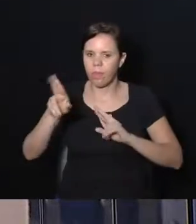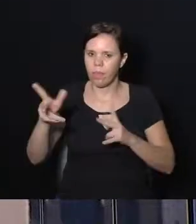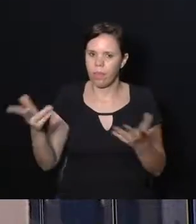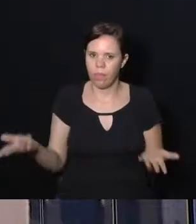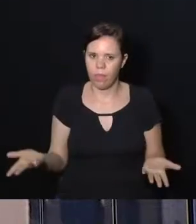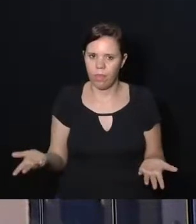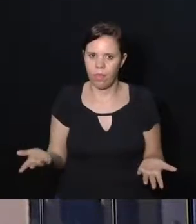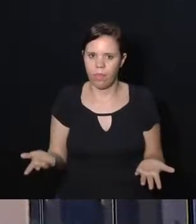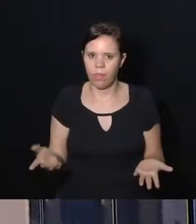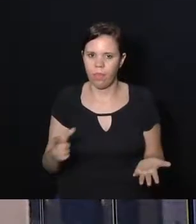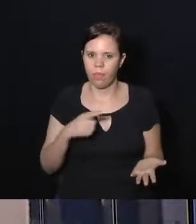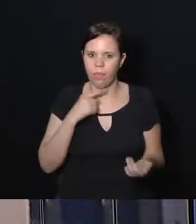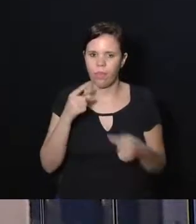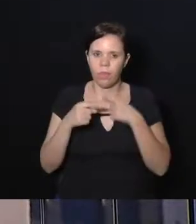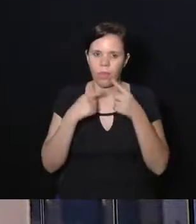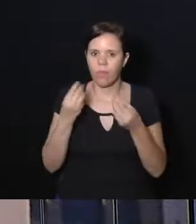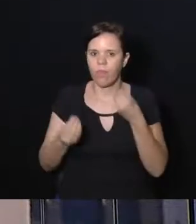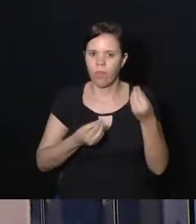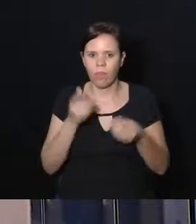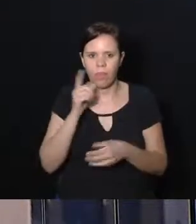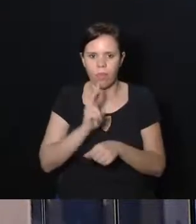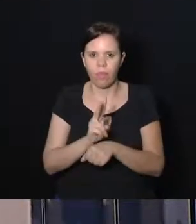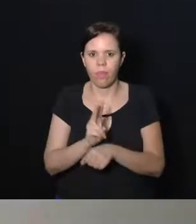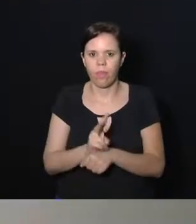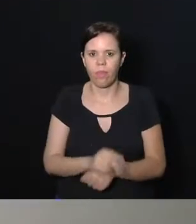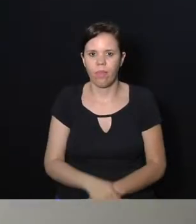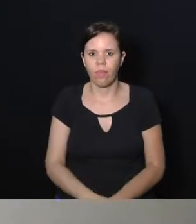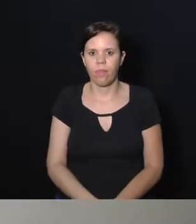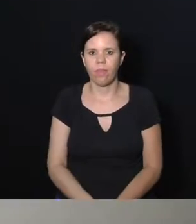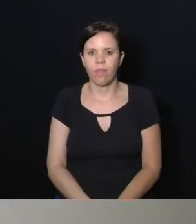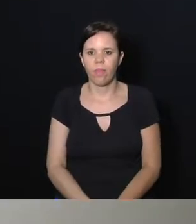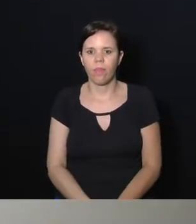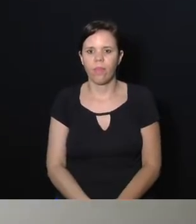diferentes, mas tem dúvidas de como cuidar.